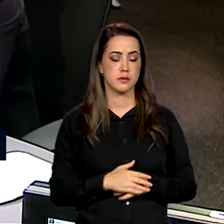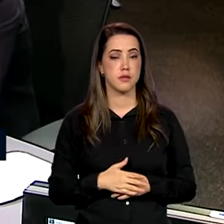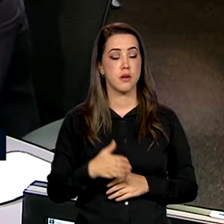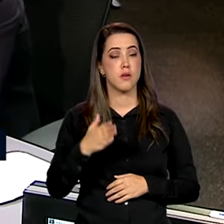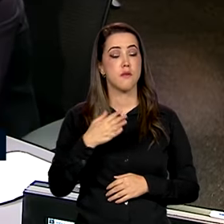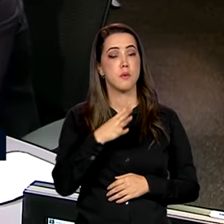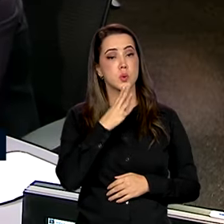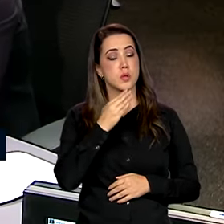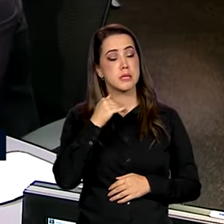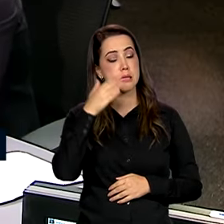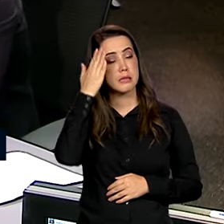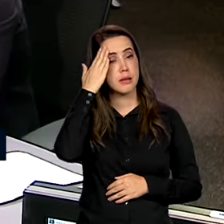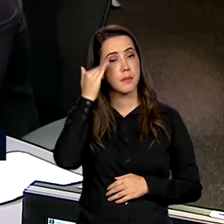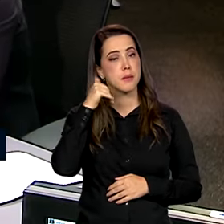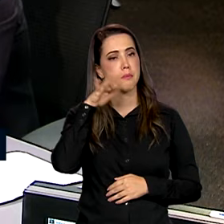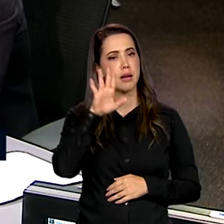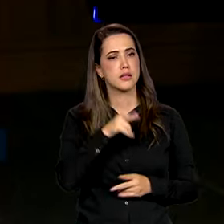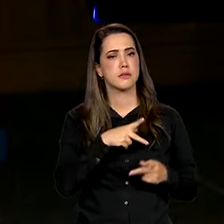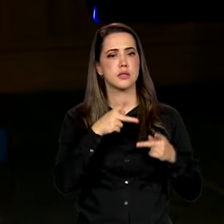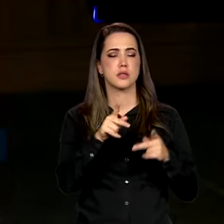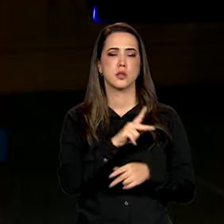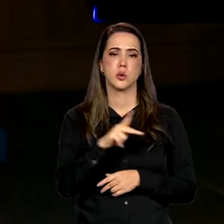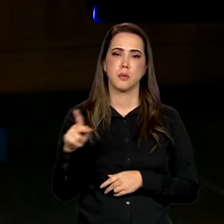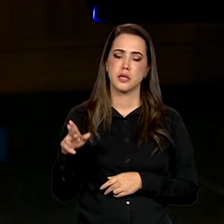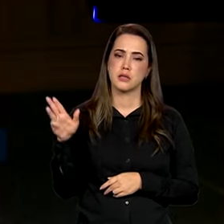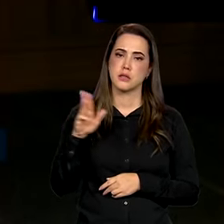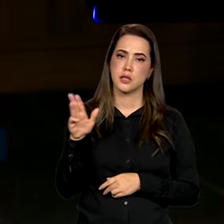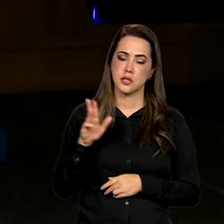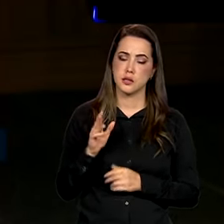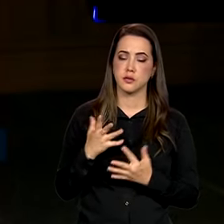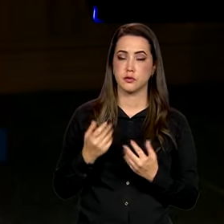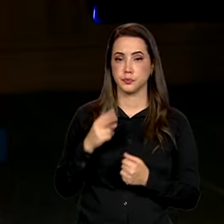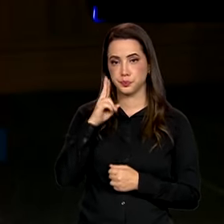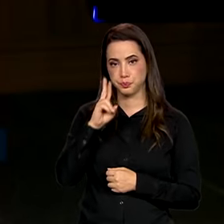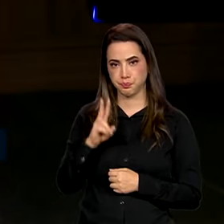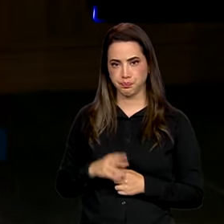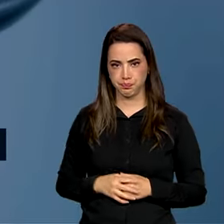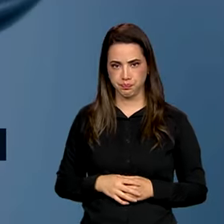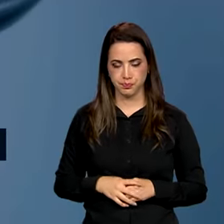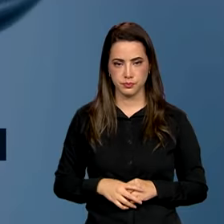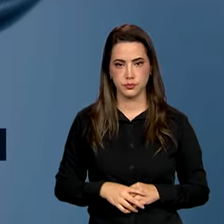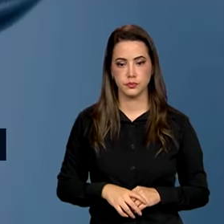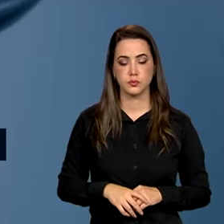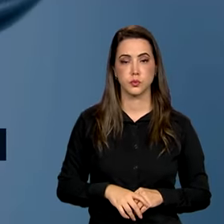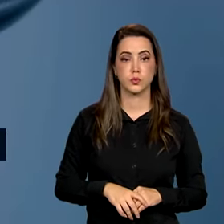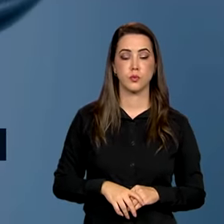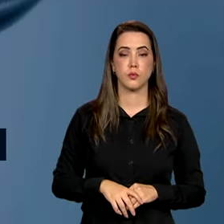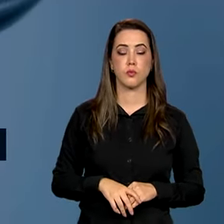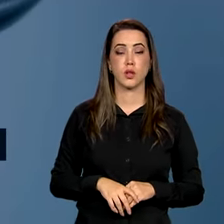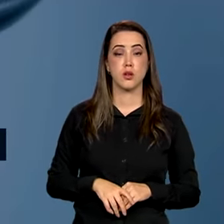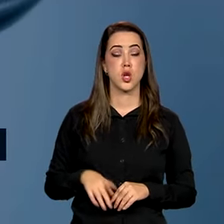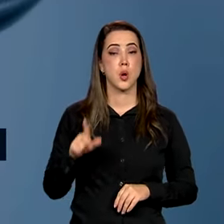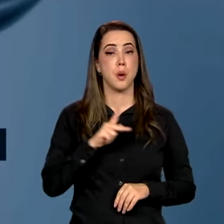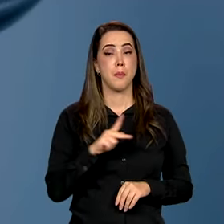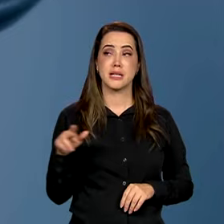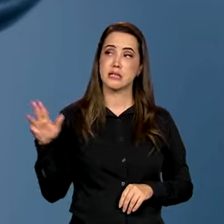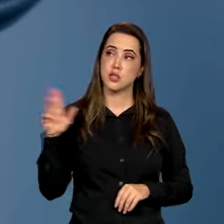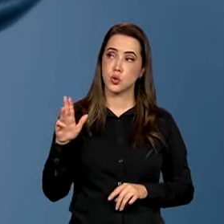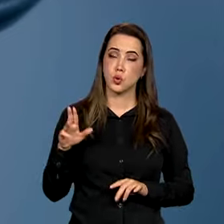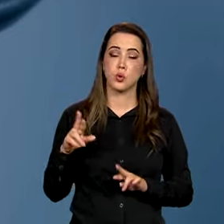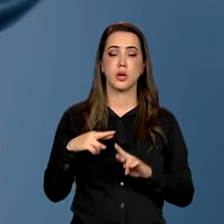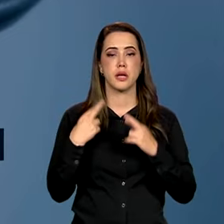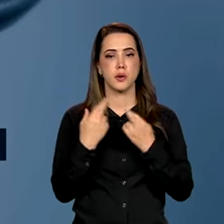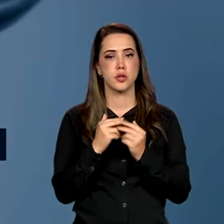mais sobre a visita do presidente Lula na reportagem de Márcia Fernandes Além das reuniões com o presidente chinês objetivo